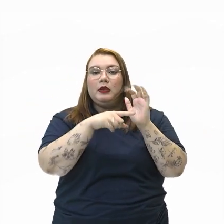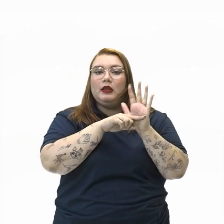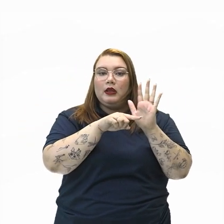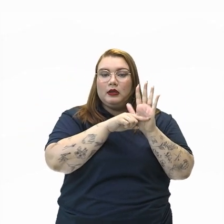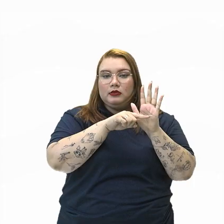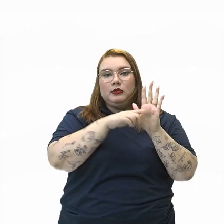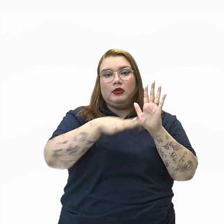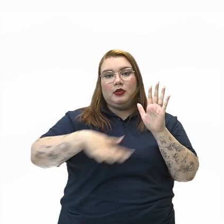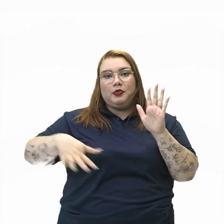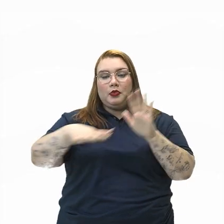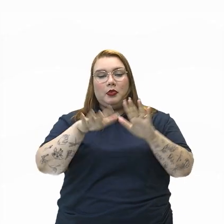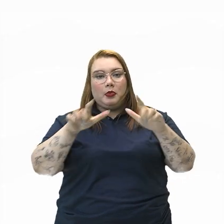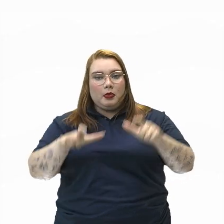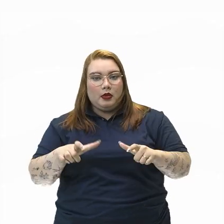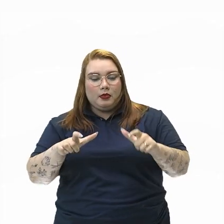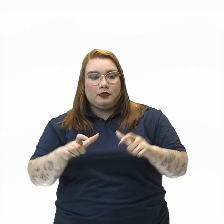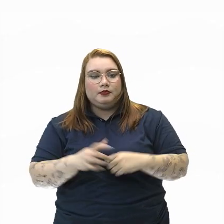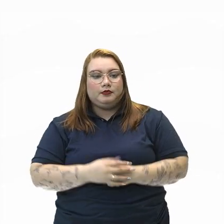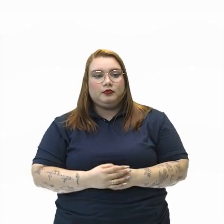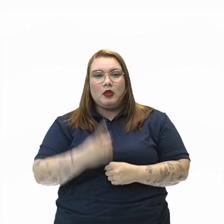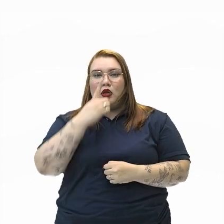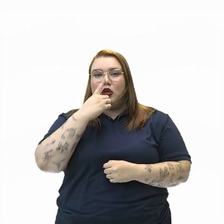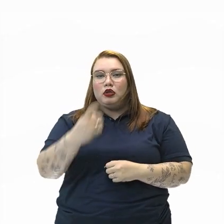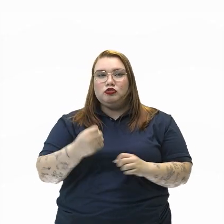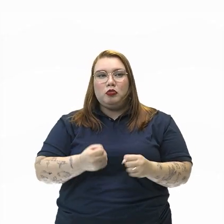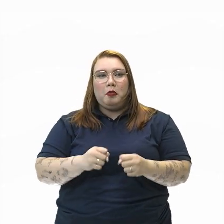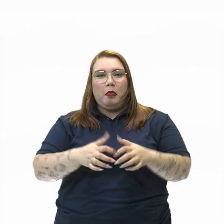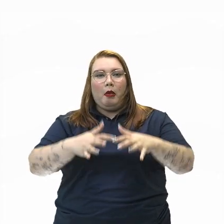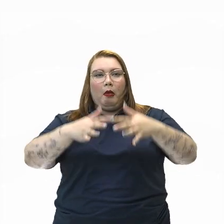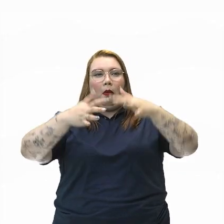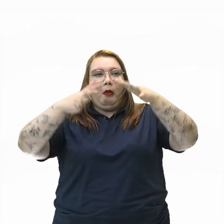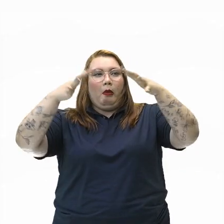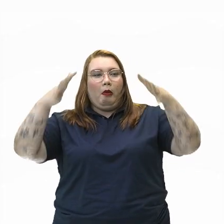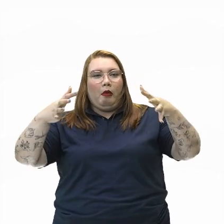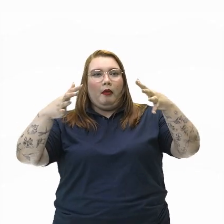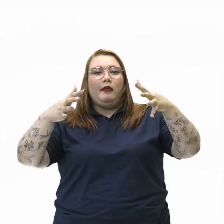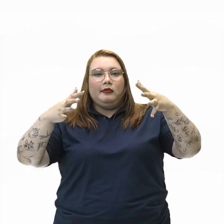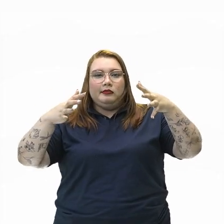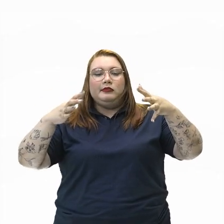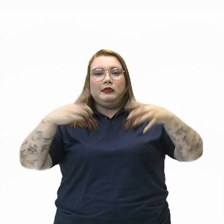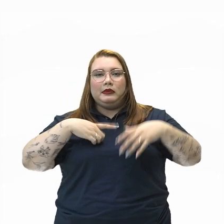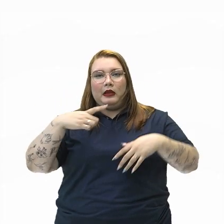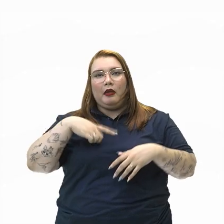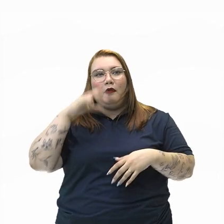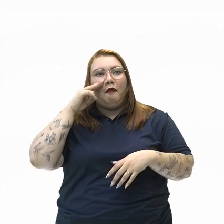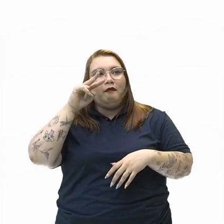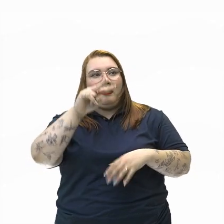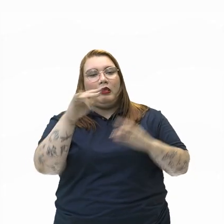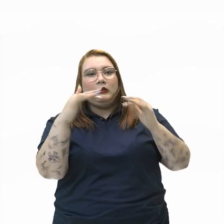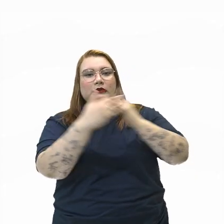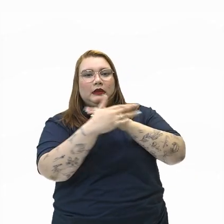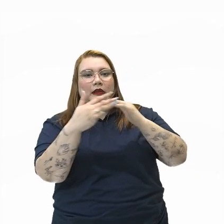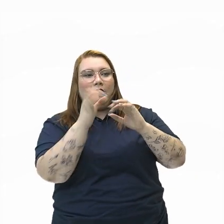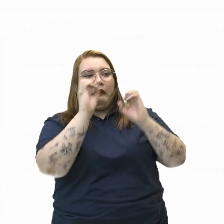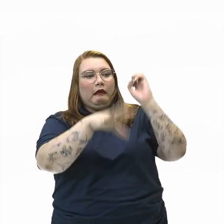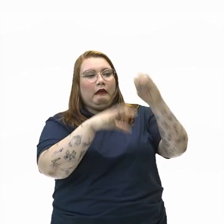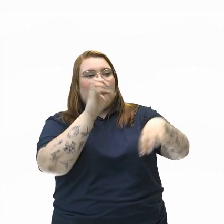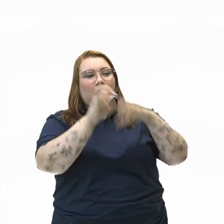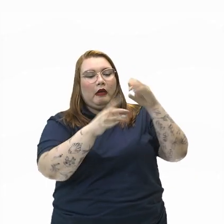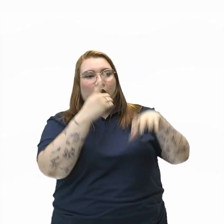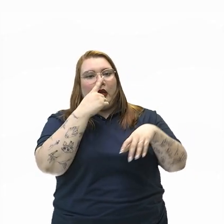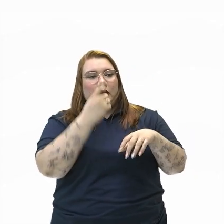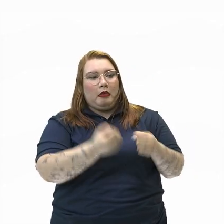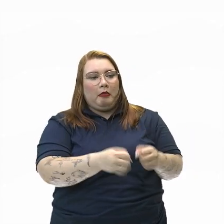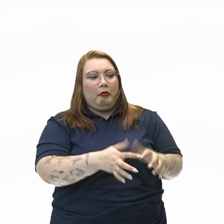negativas naquele ambiente. Lixões a céu aberto, né? Muito comum a gente observar lixões a céu aberto. A gente sabe